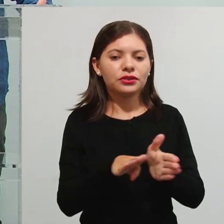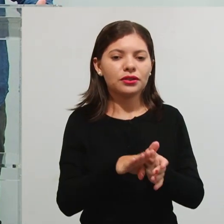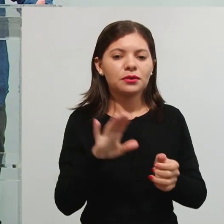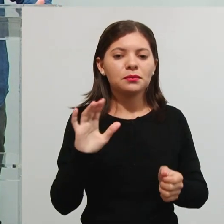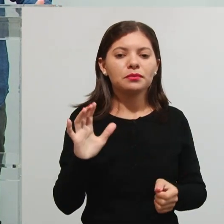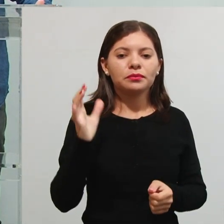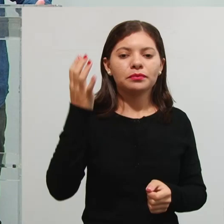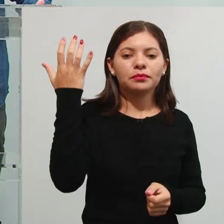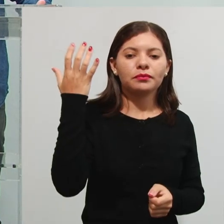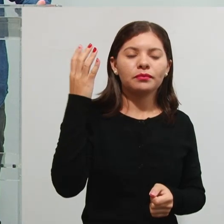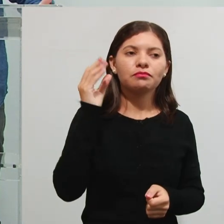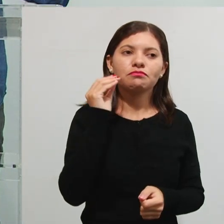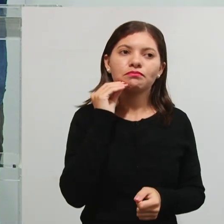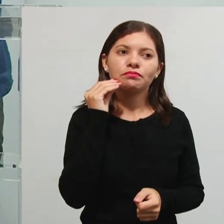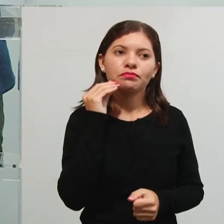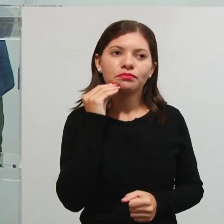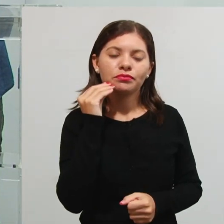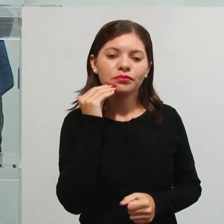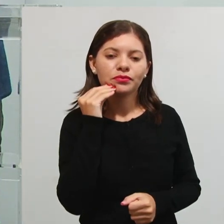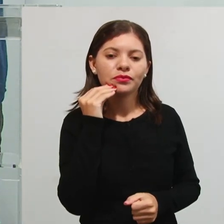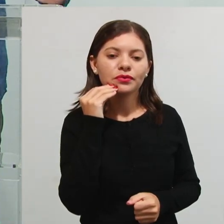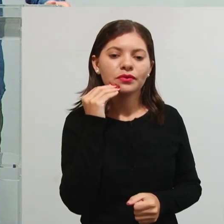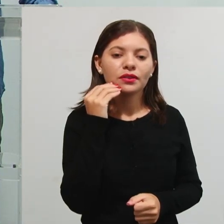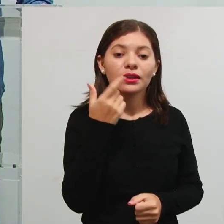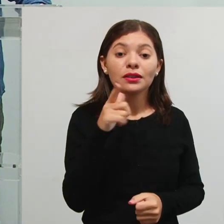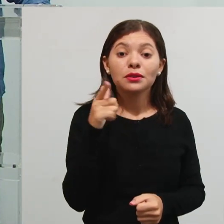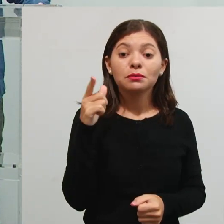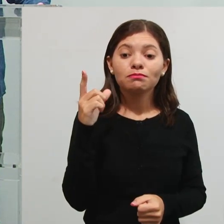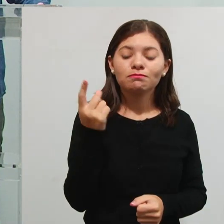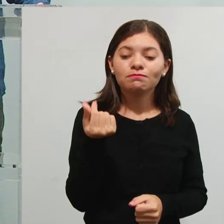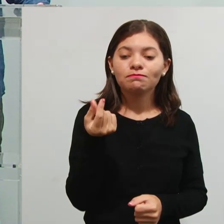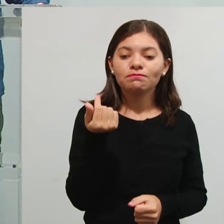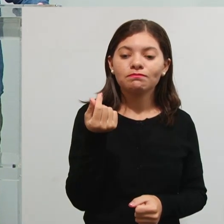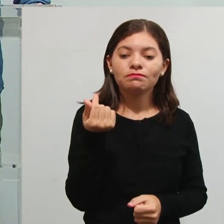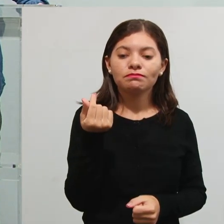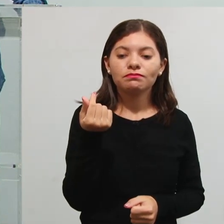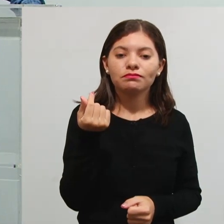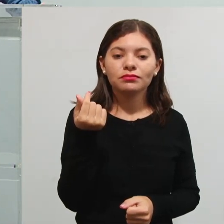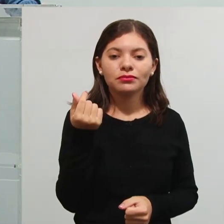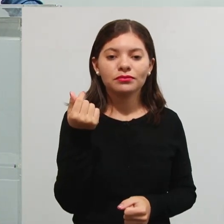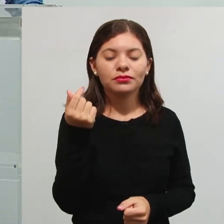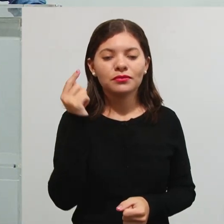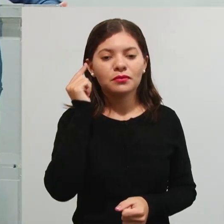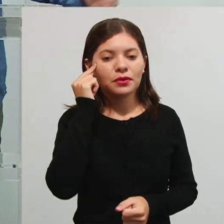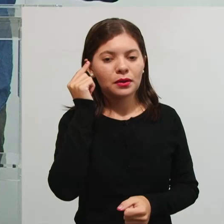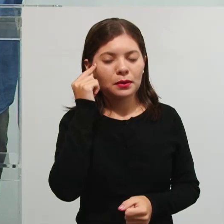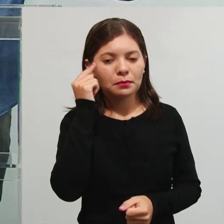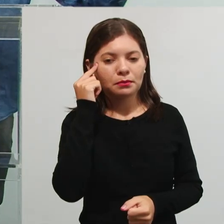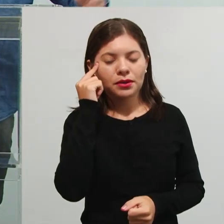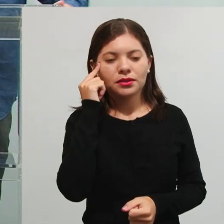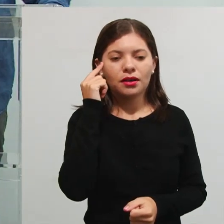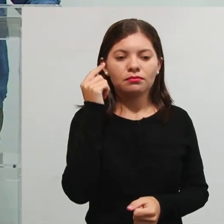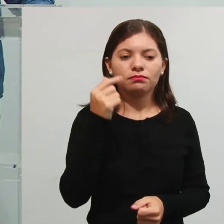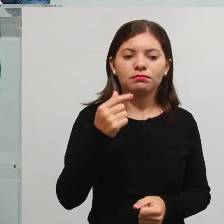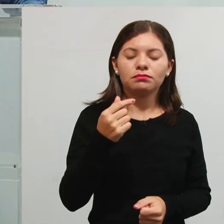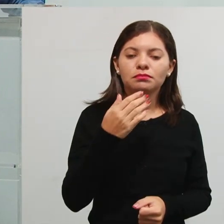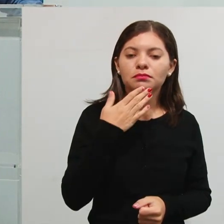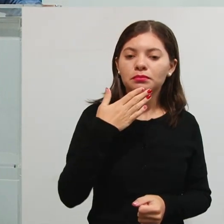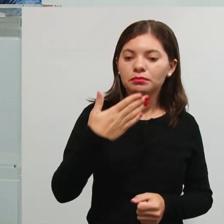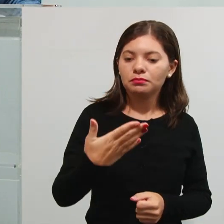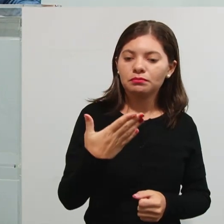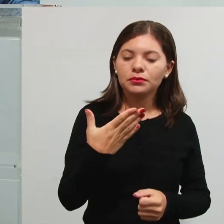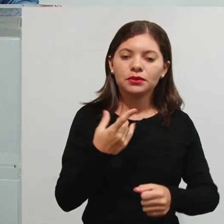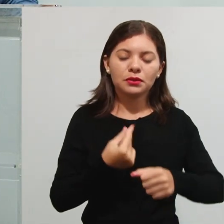a oportunidade para realizar aquilo, mas você não tem dinheiro. E aí você pensa em pedir um empréstimo, em pedir um dinheiro emprestado do